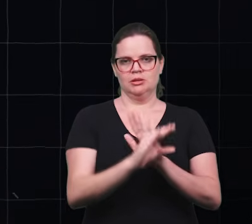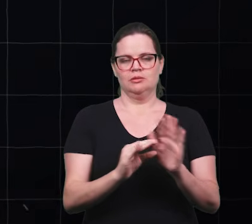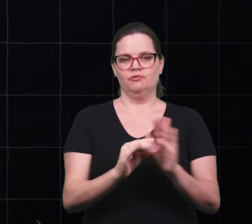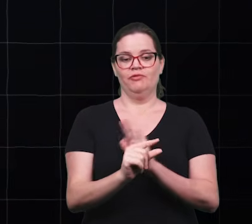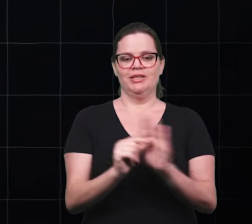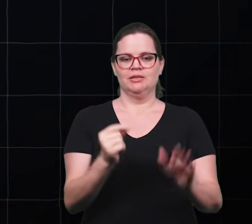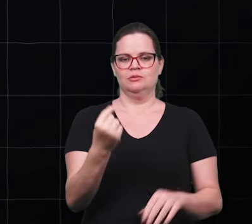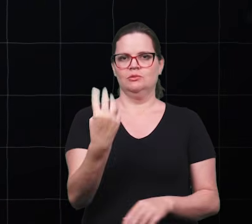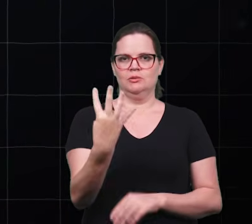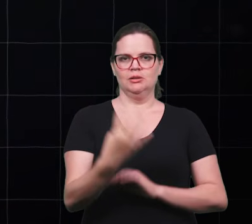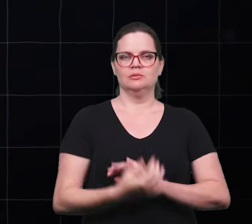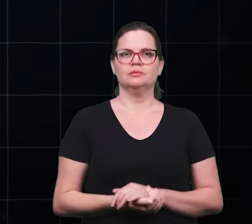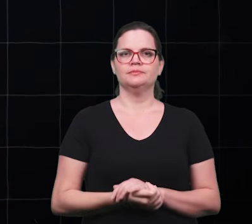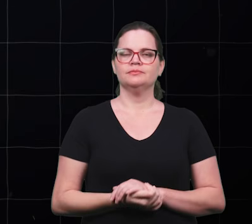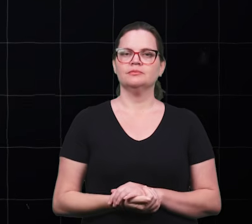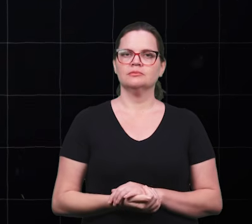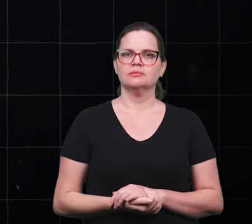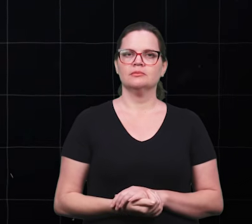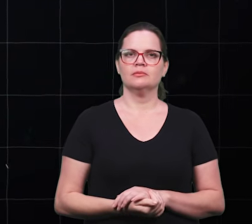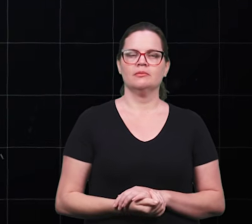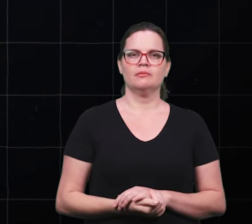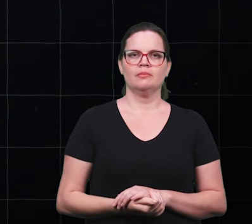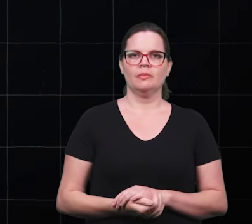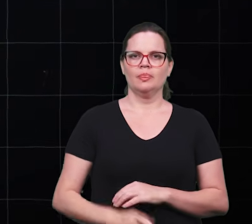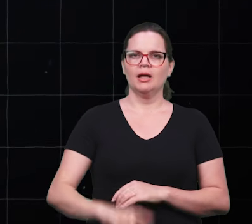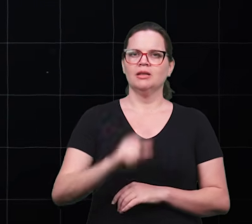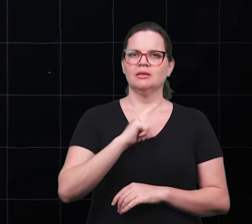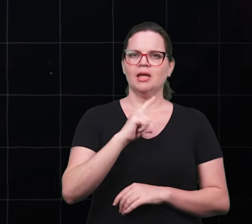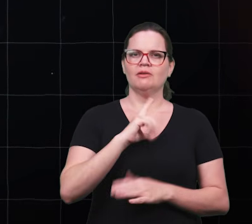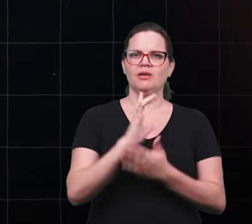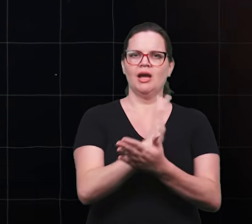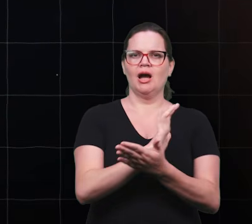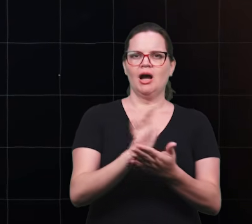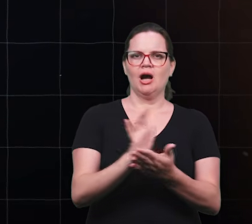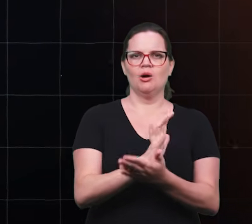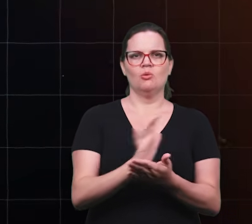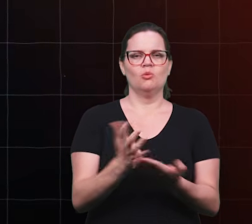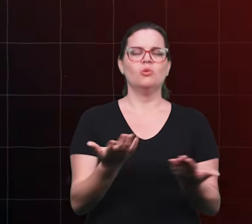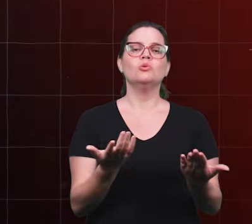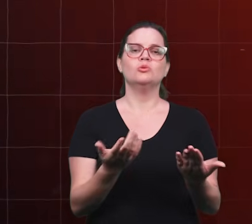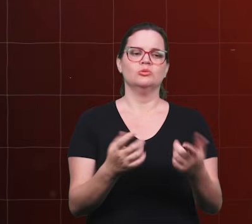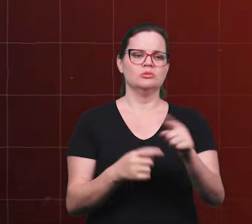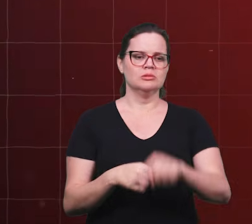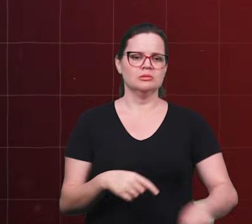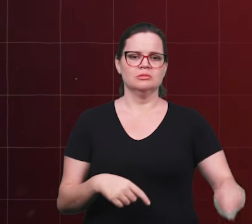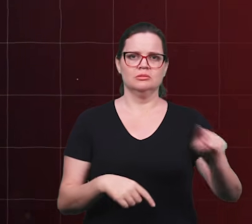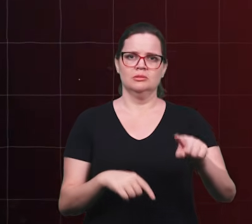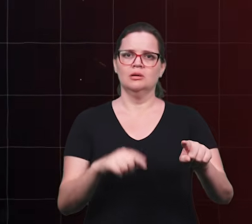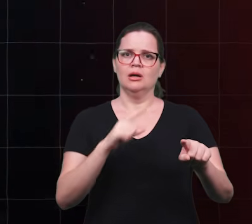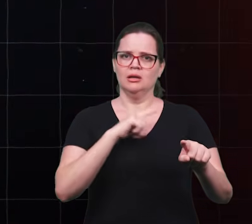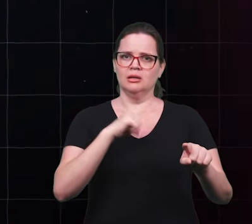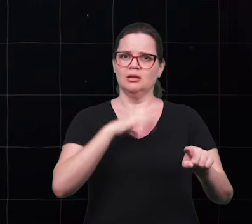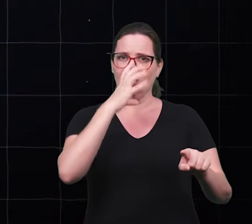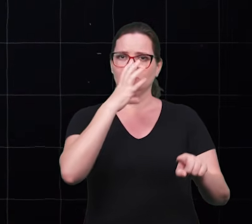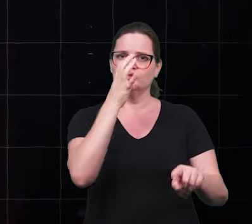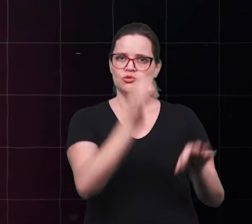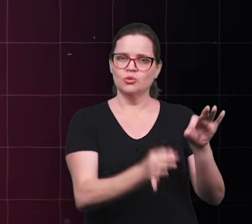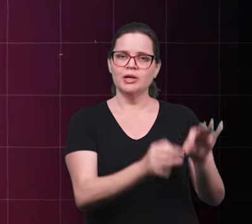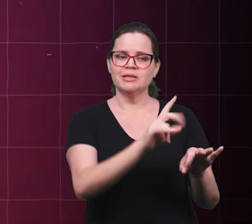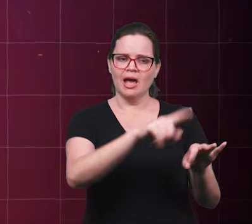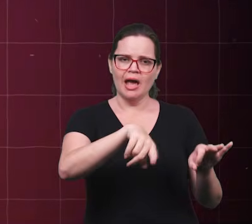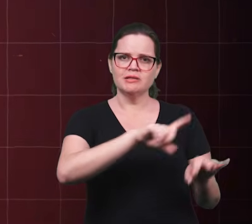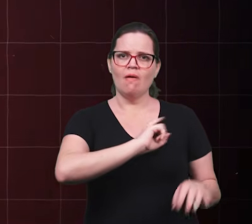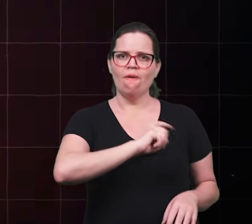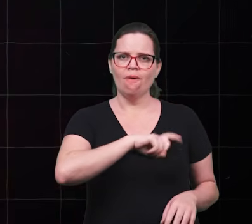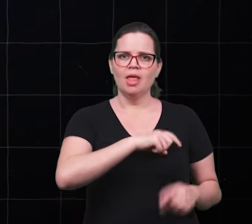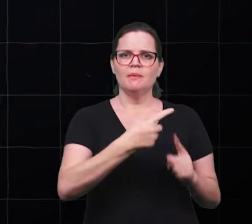Porque se introduziram alguns que já antes estavam escritos para este mesmo juízo, homens ímpios que convertem em